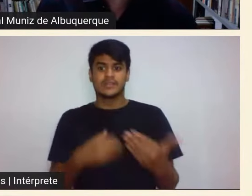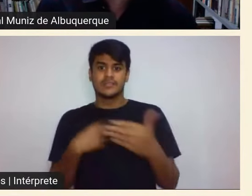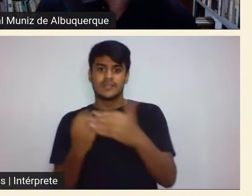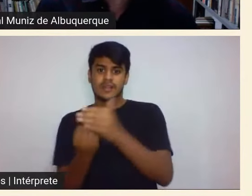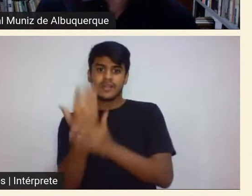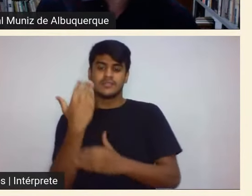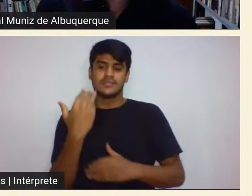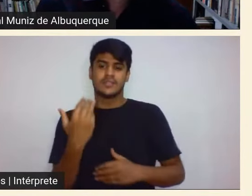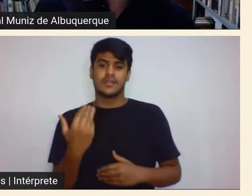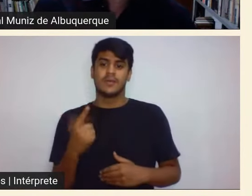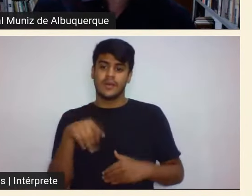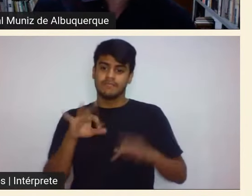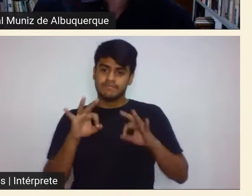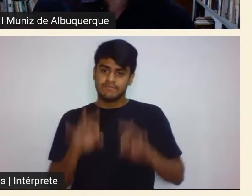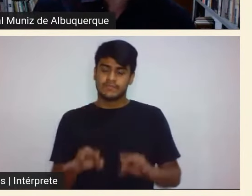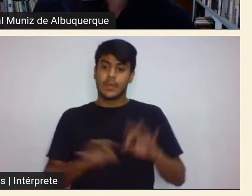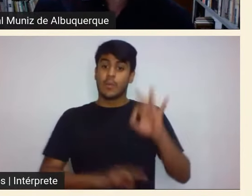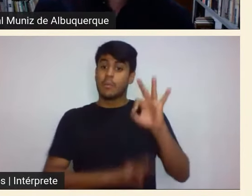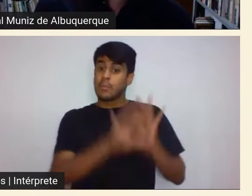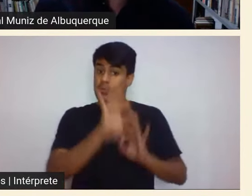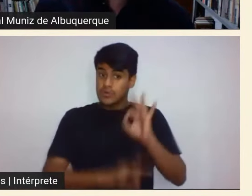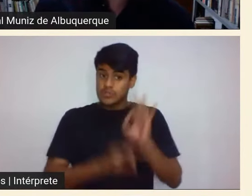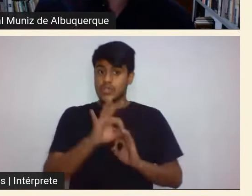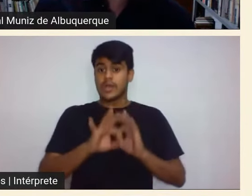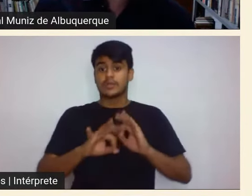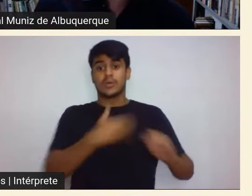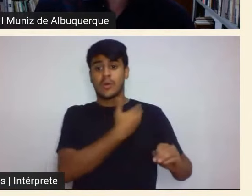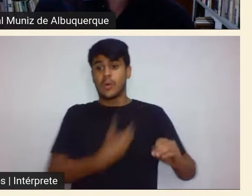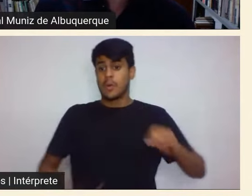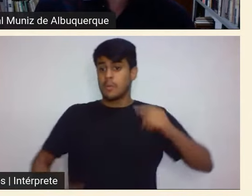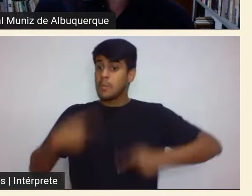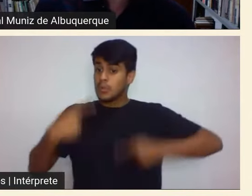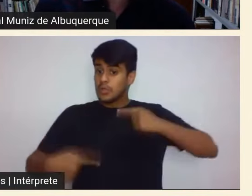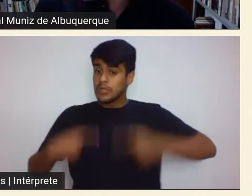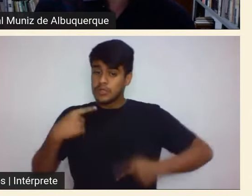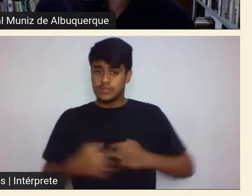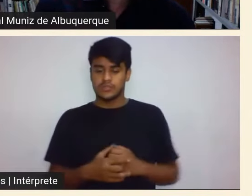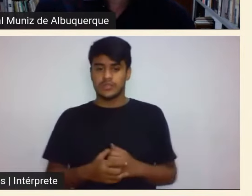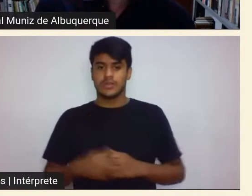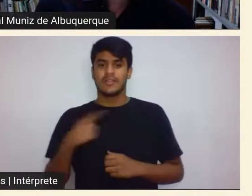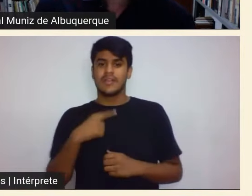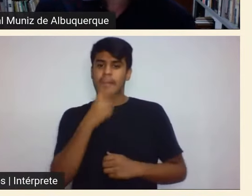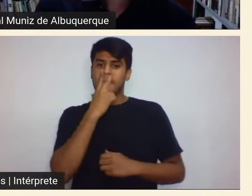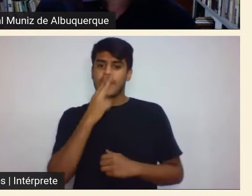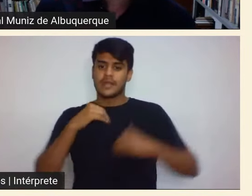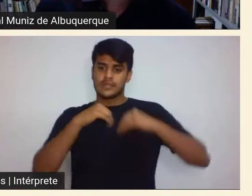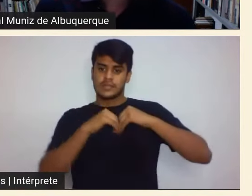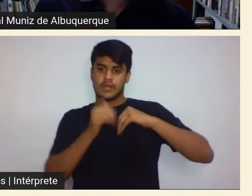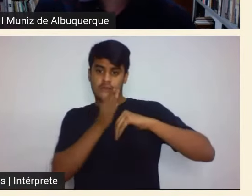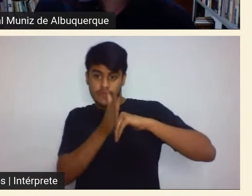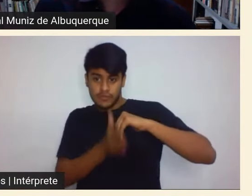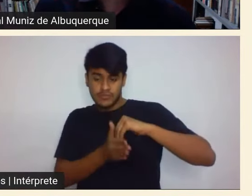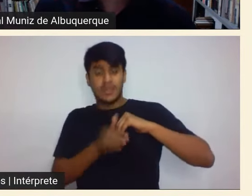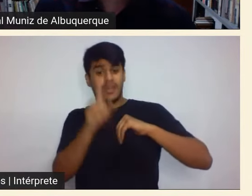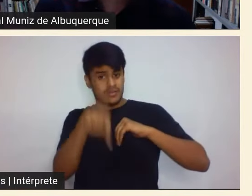é realmente um projeto político. Essas fronteiras são criações